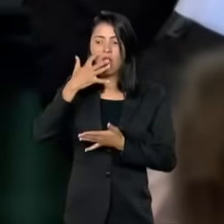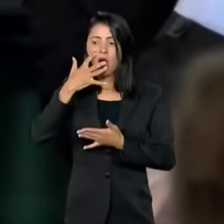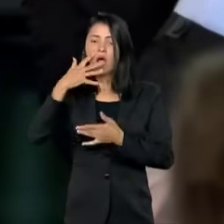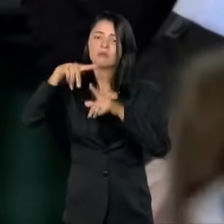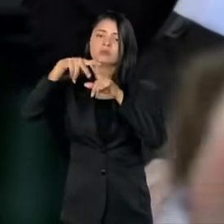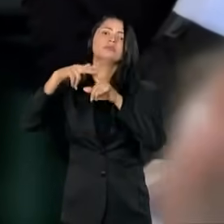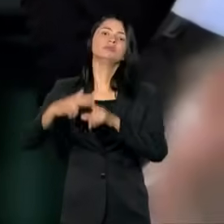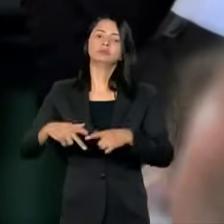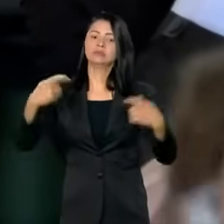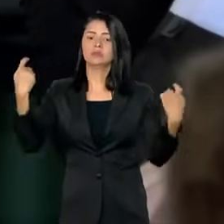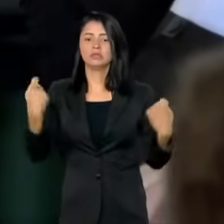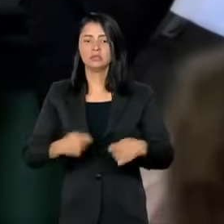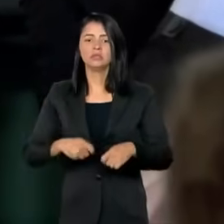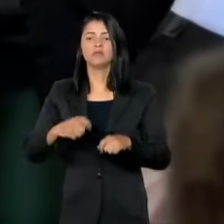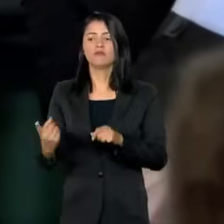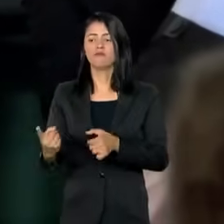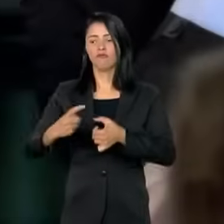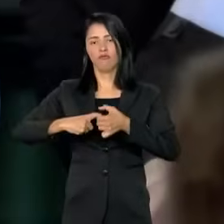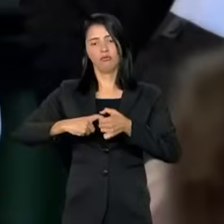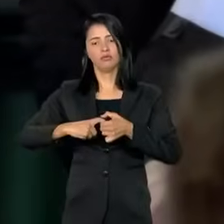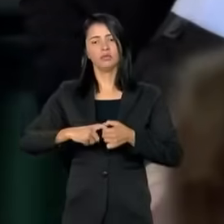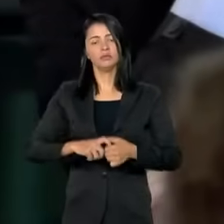em restabelecer